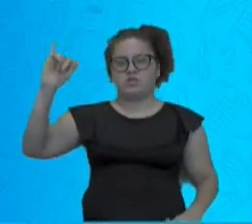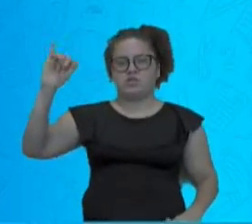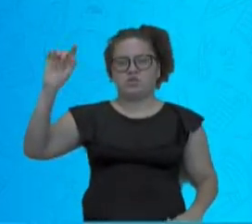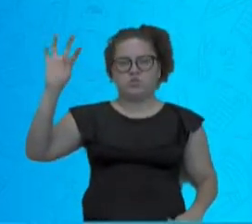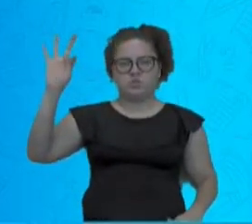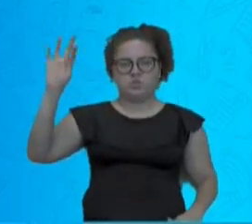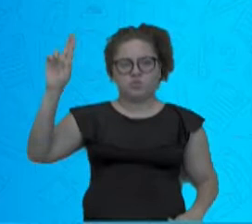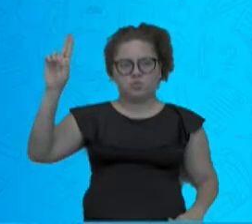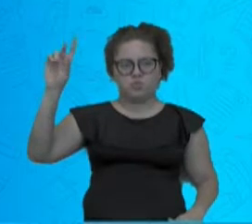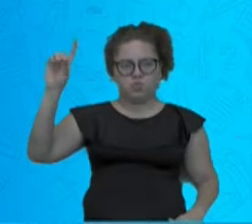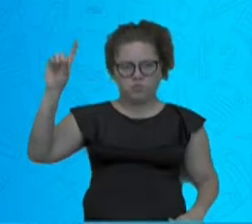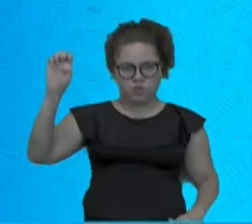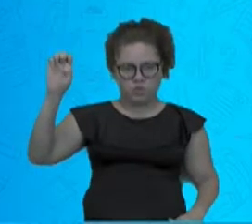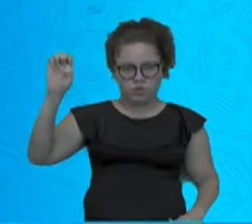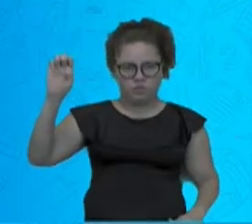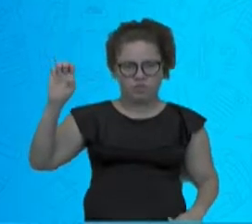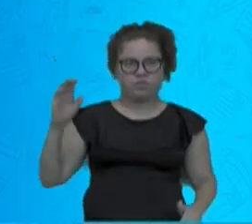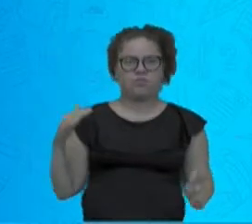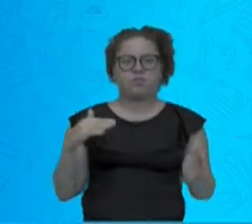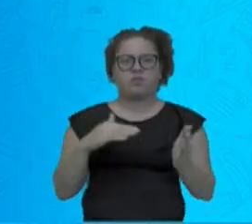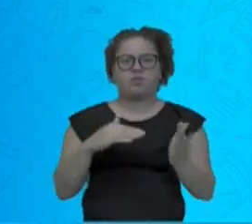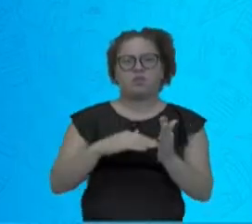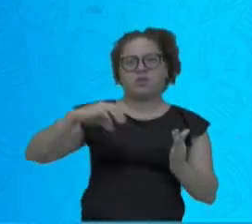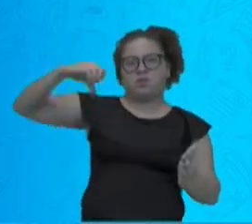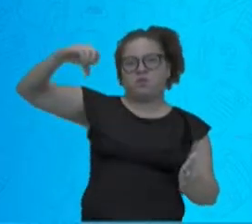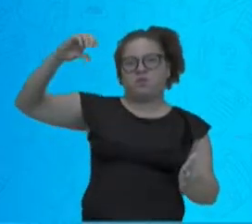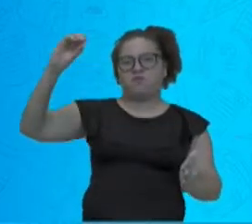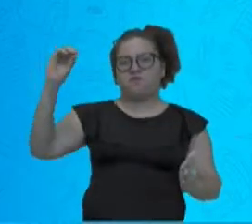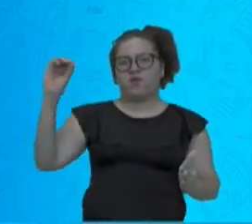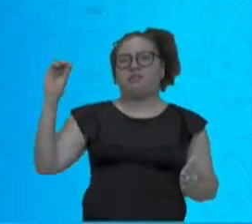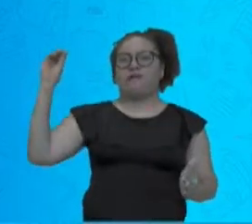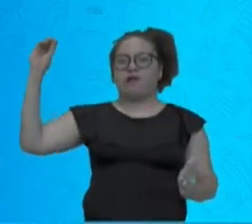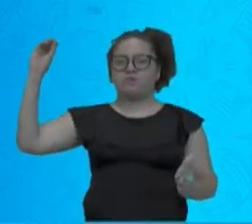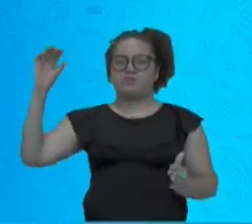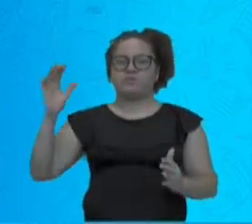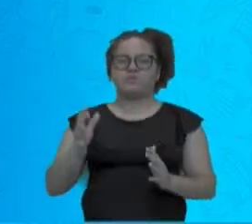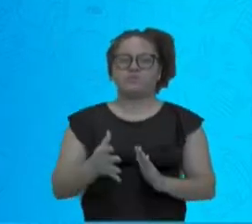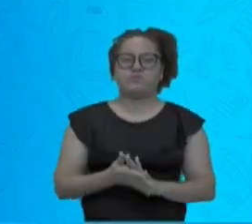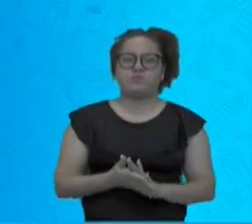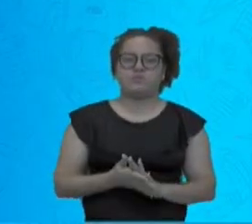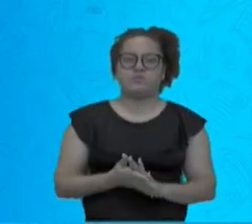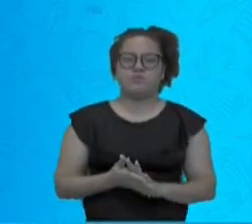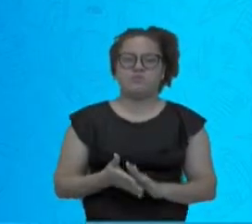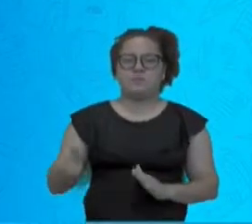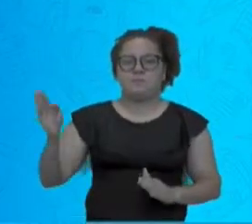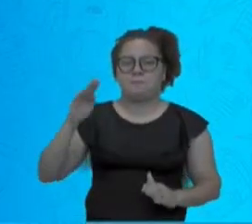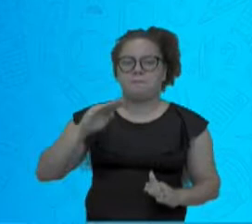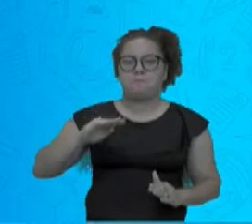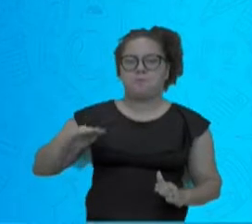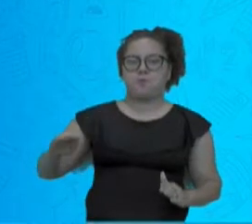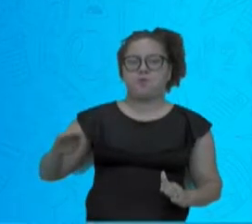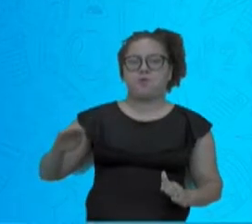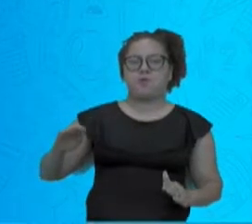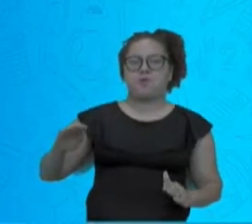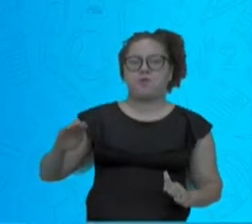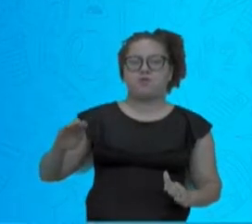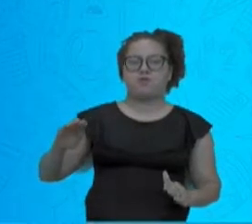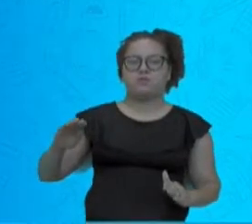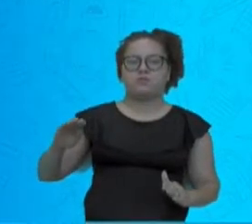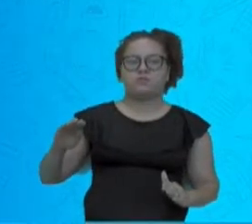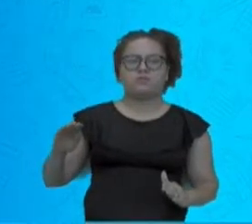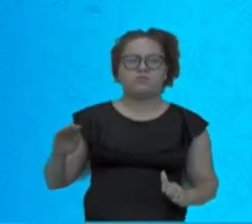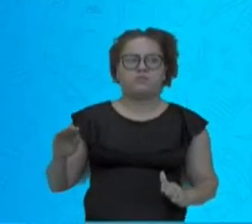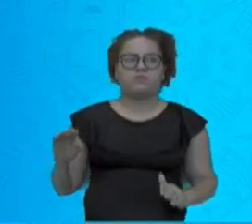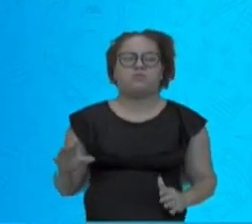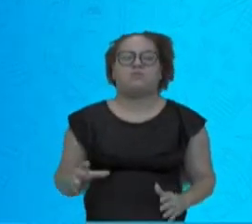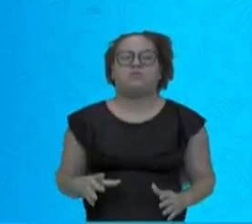sul ou 0 a 90 graus norte. Quanto menor a latitude, mais alto